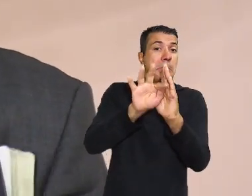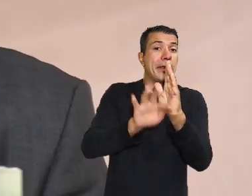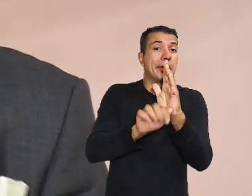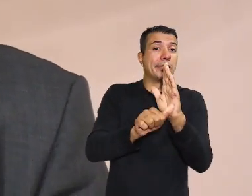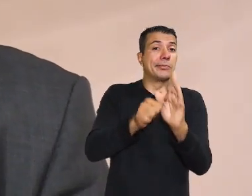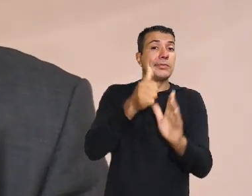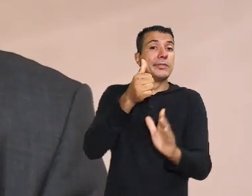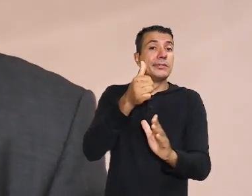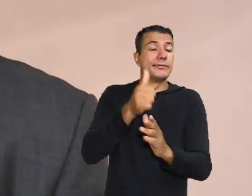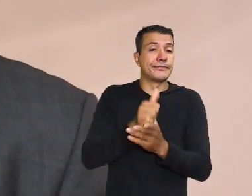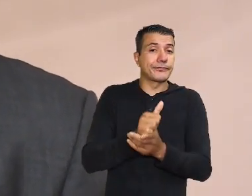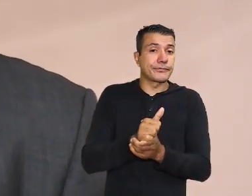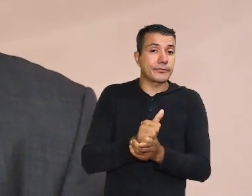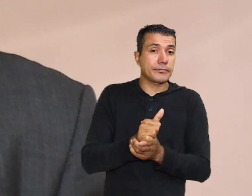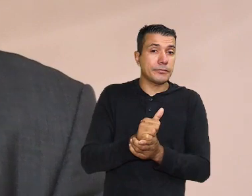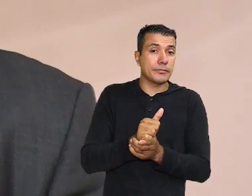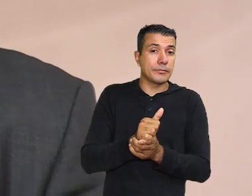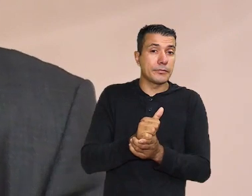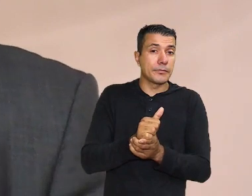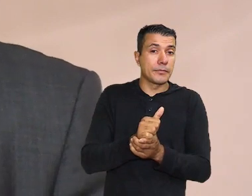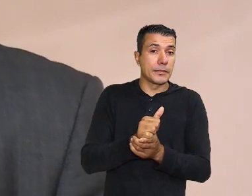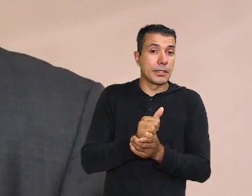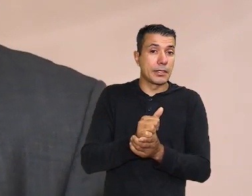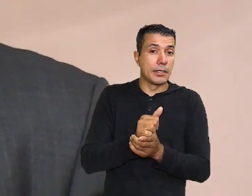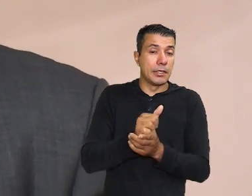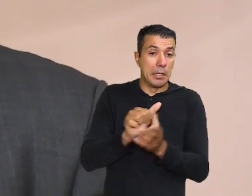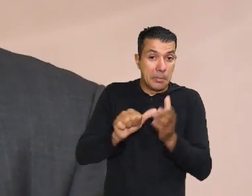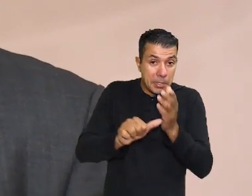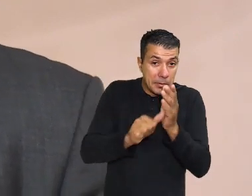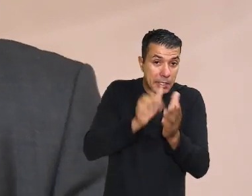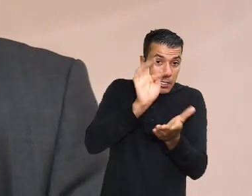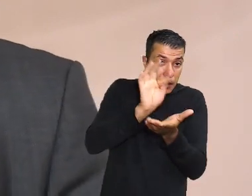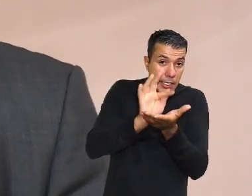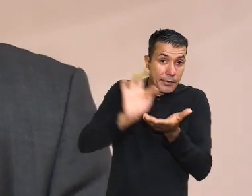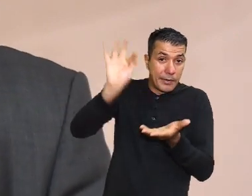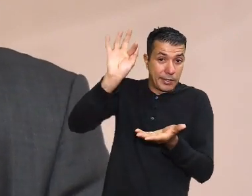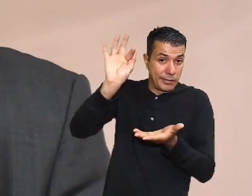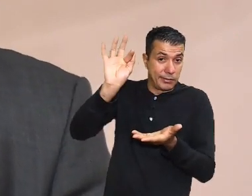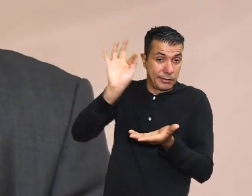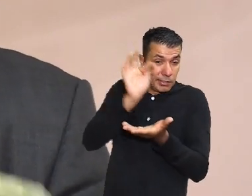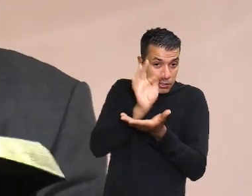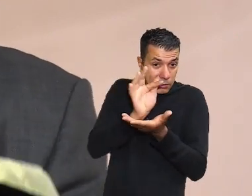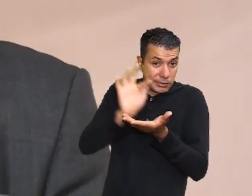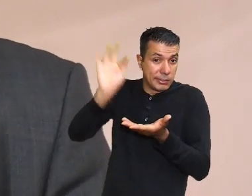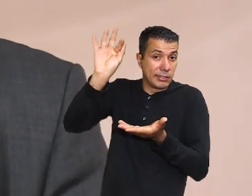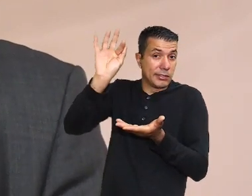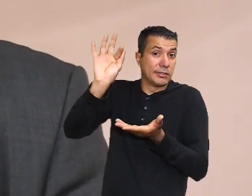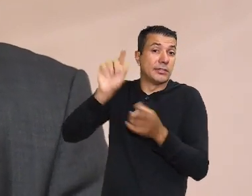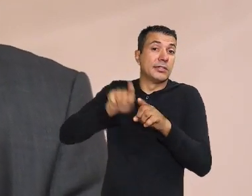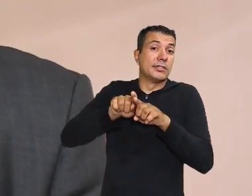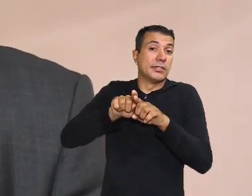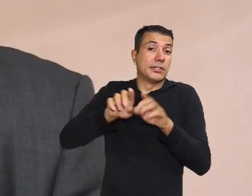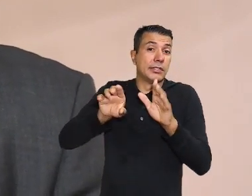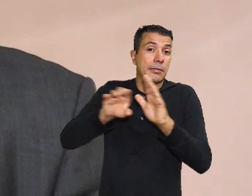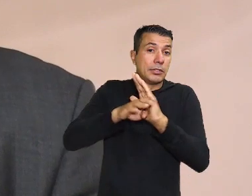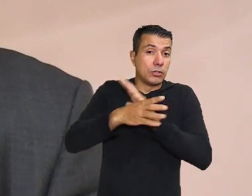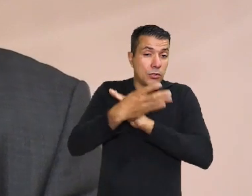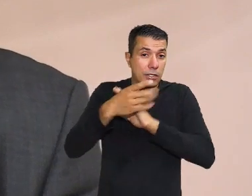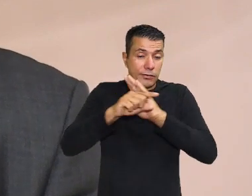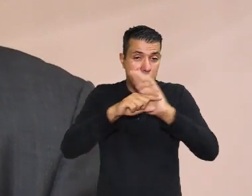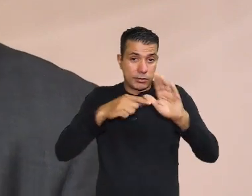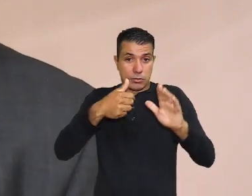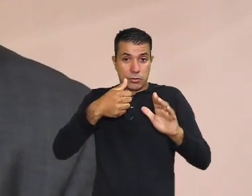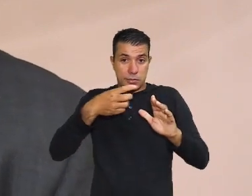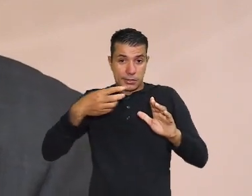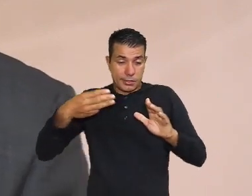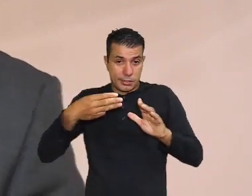com vocês se encontra em 1 Tessalonicenses, no capítulo 4, no verso 13. Pega a sua Bíblia, seu aplicativo aí. Eu quero que